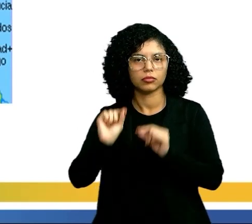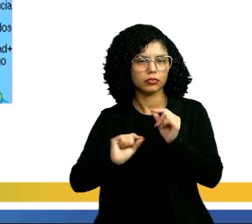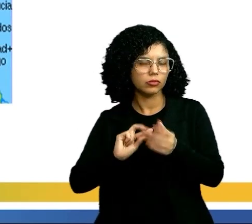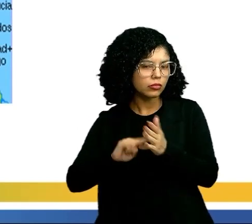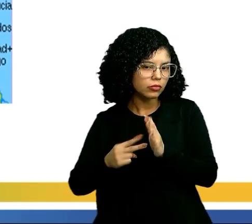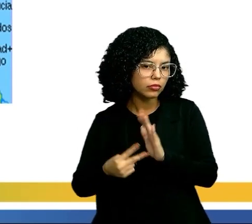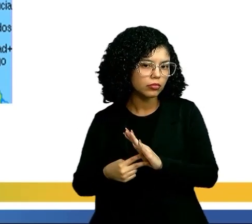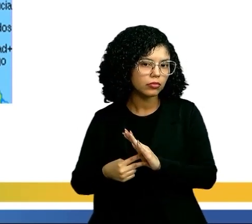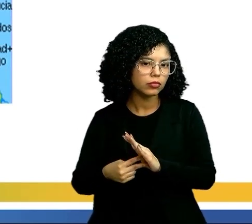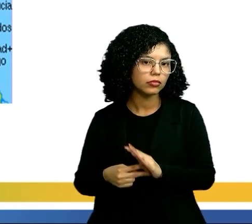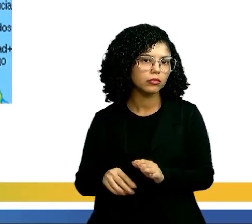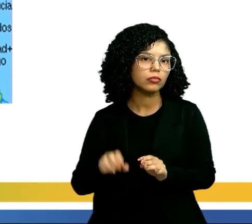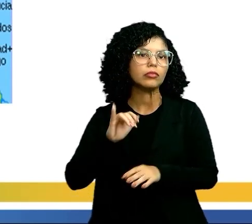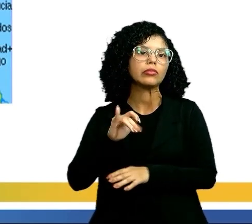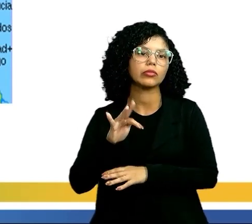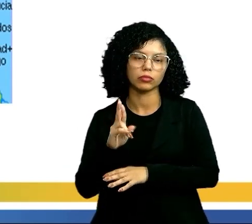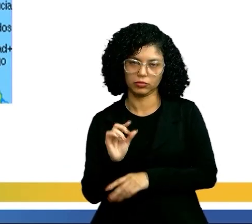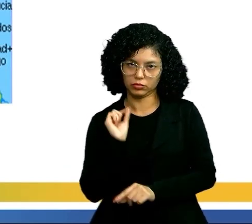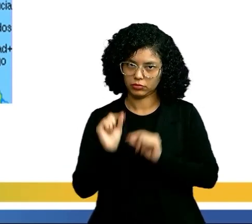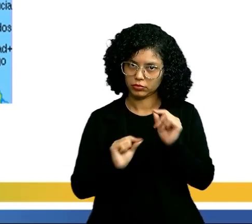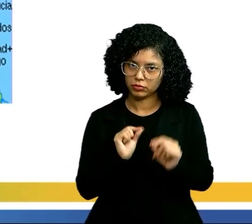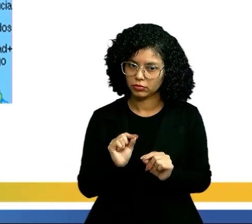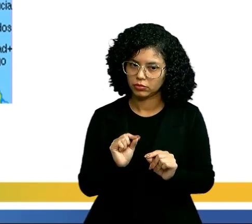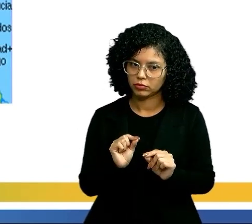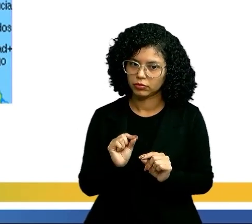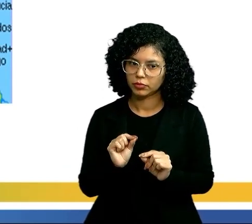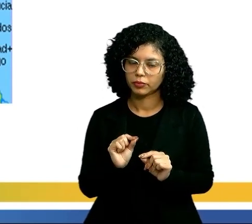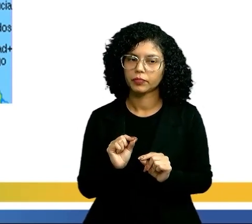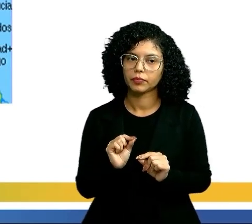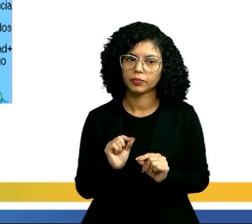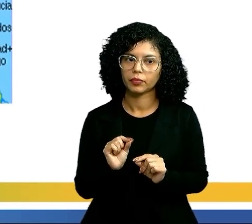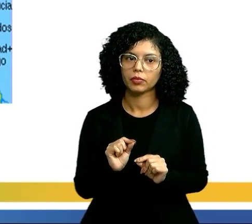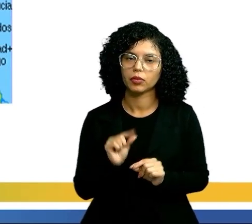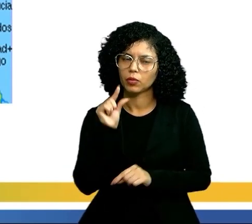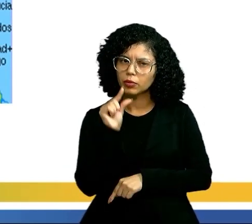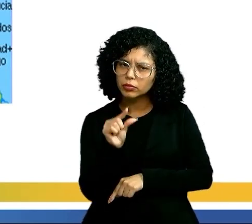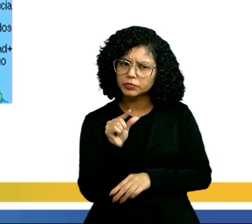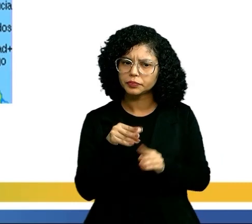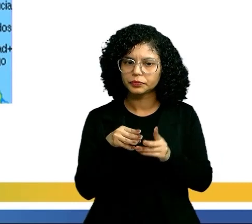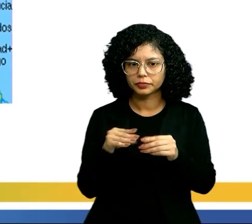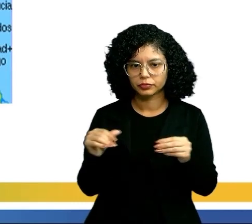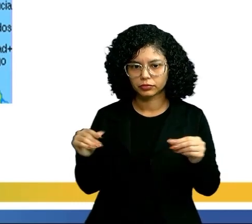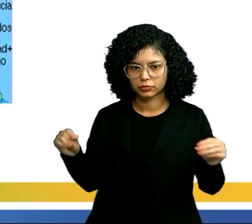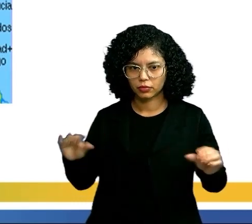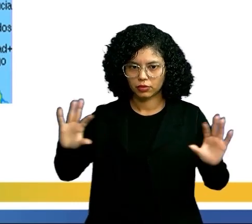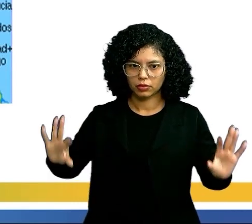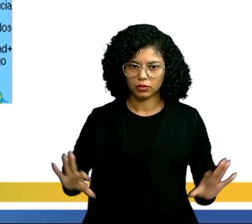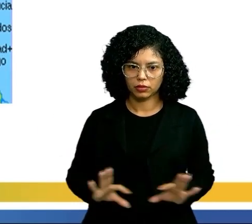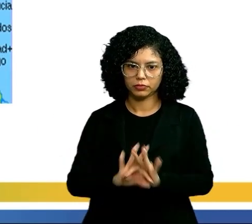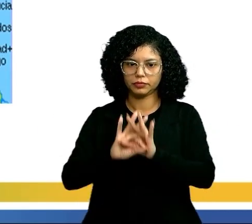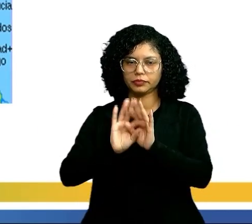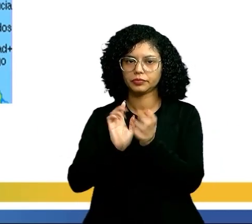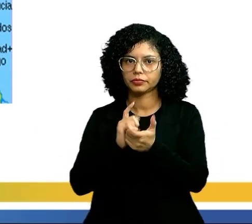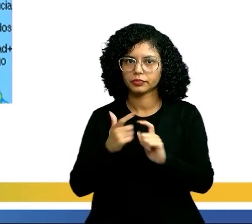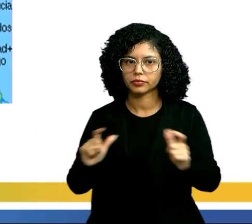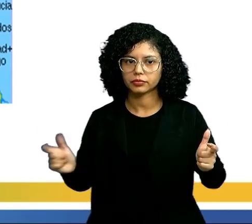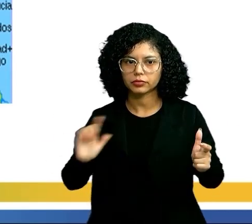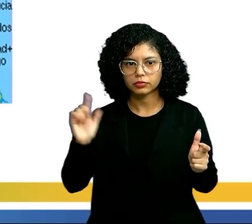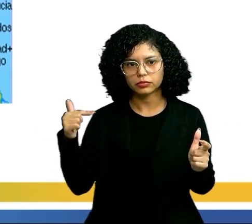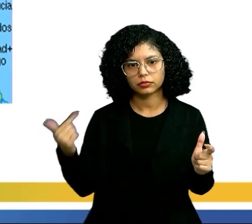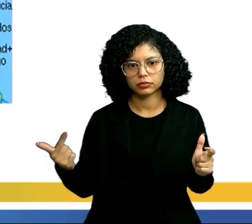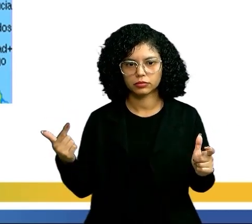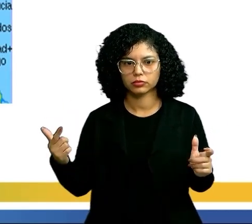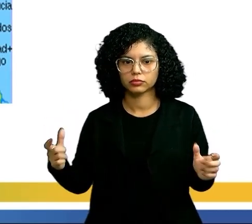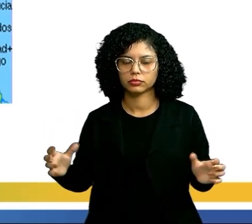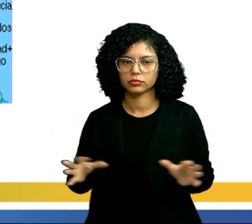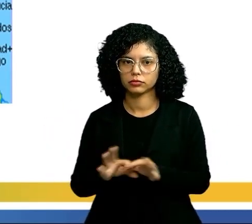Istmica vem de istmo. O que é um istmo? É uma porção de terra que liga uma grande outra porção